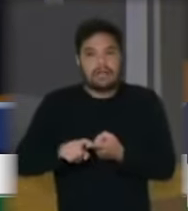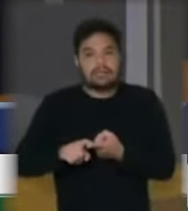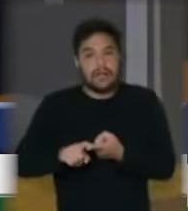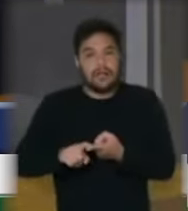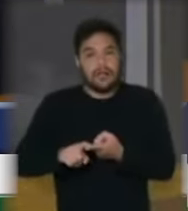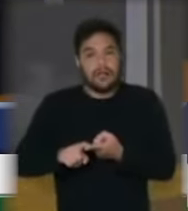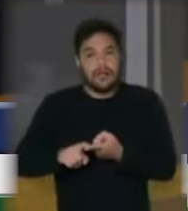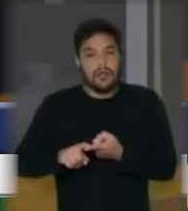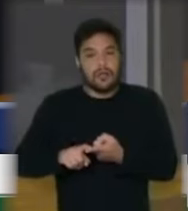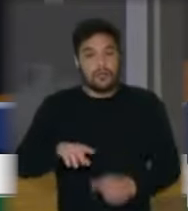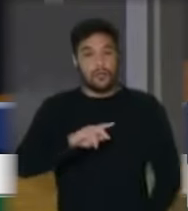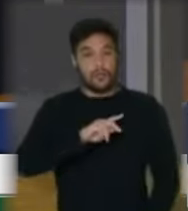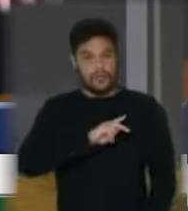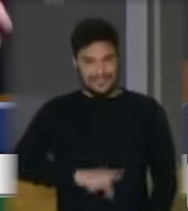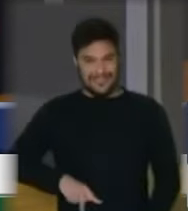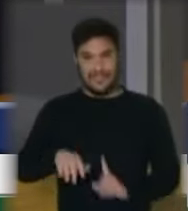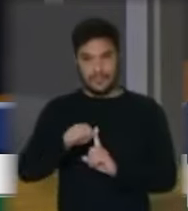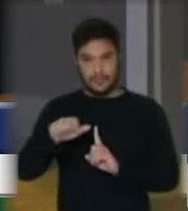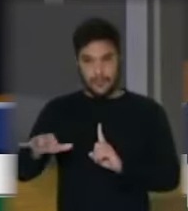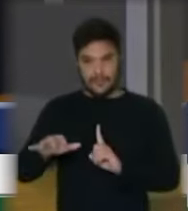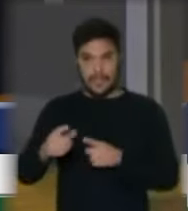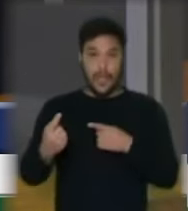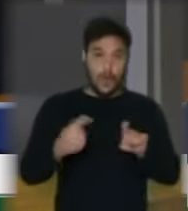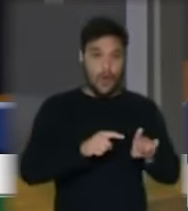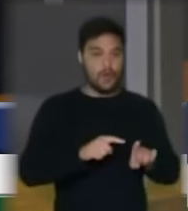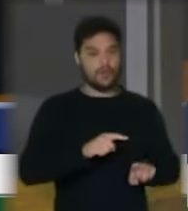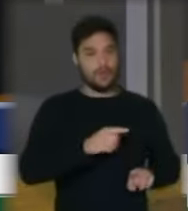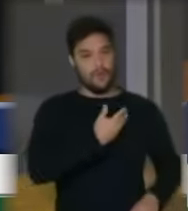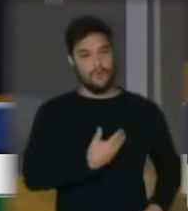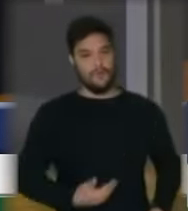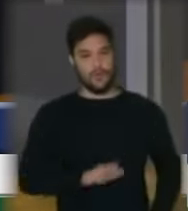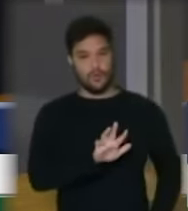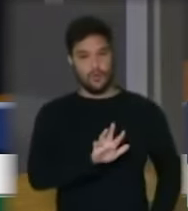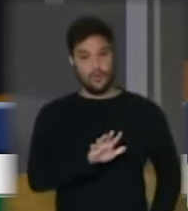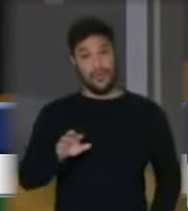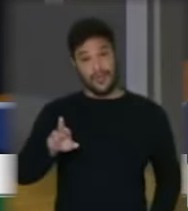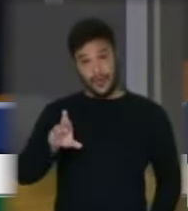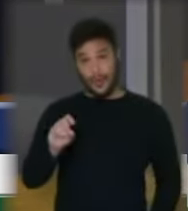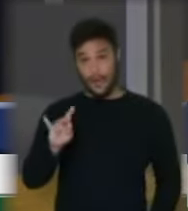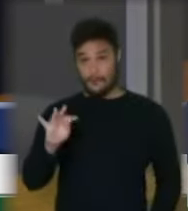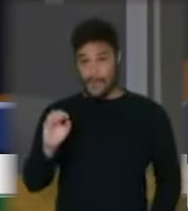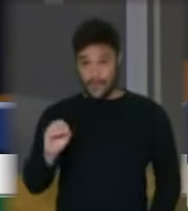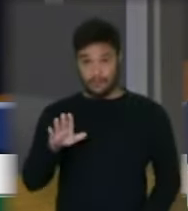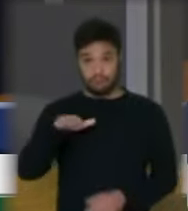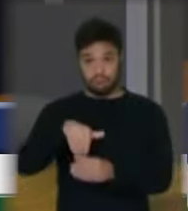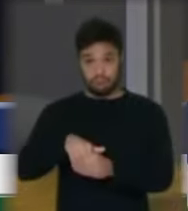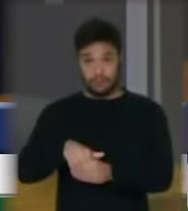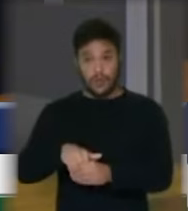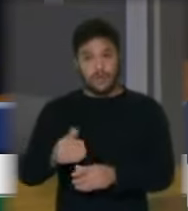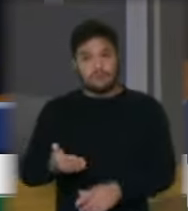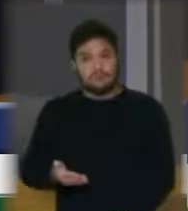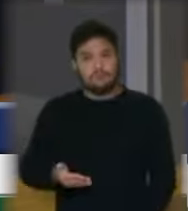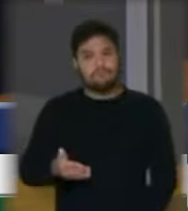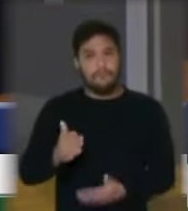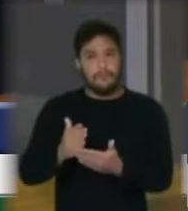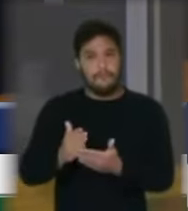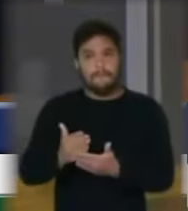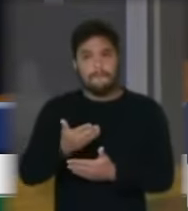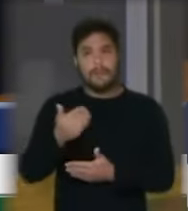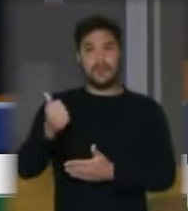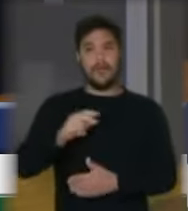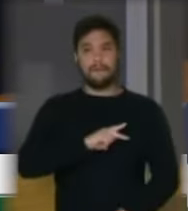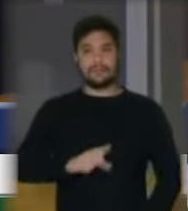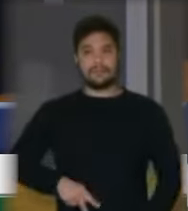Roberto Campos Neto contra seu governo. Roberto Campos Neto foi eleito um dos melhores presidentes de Banco Central do